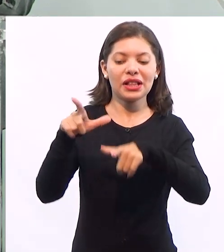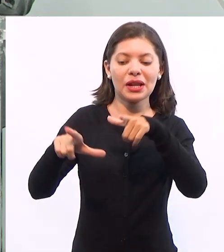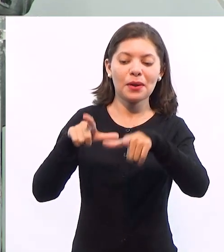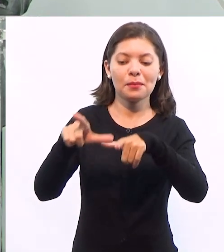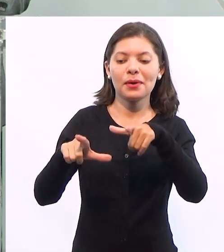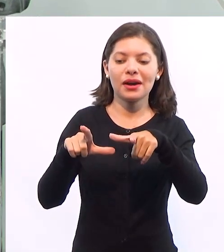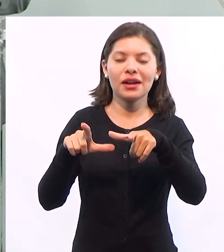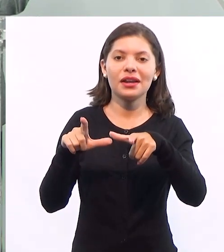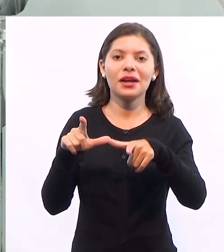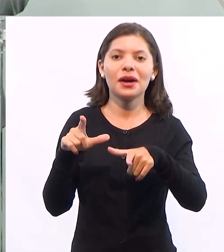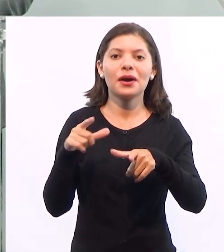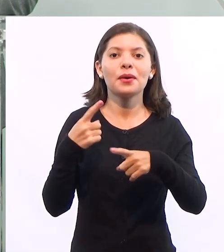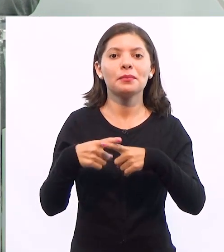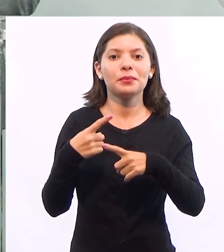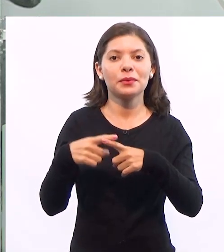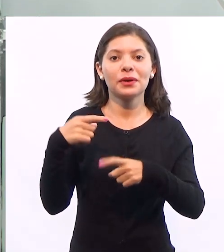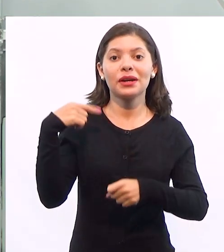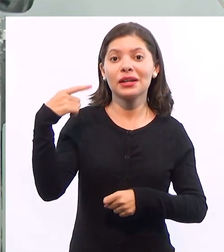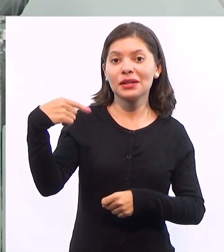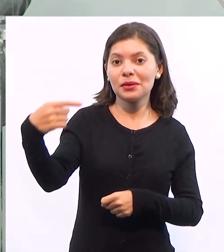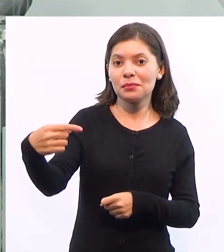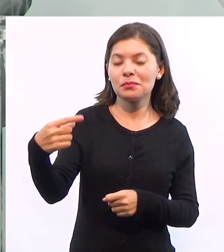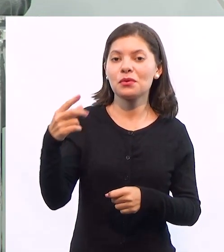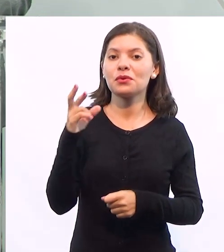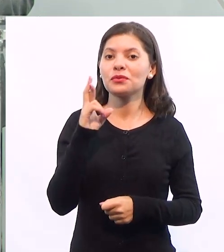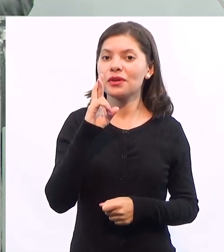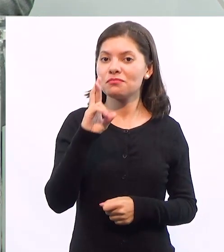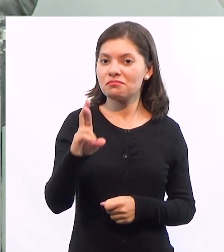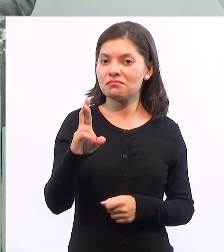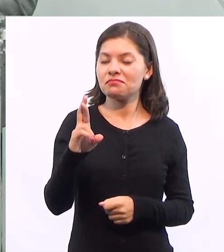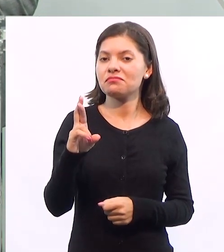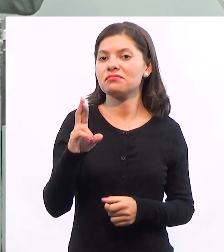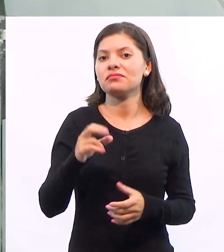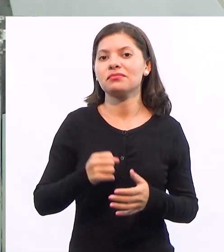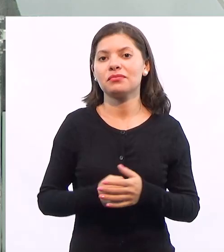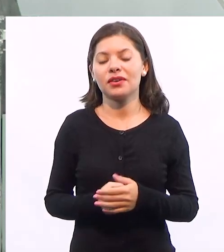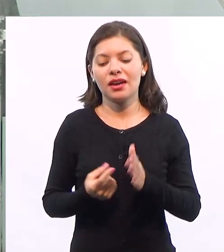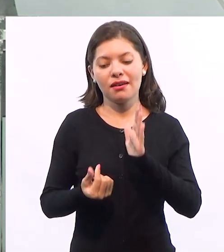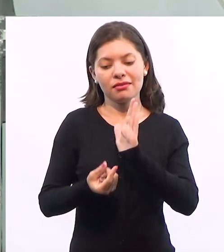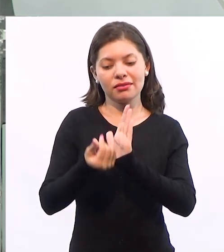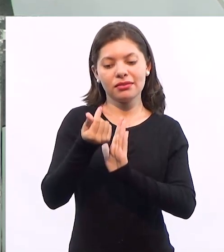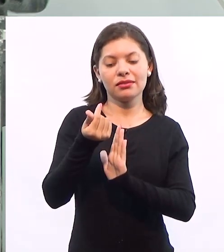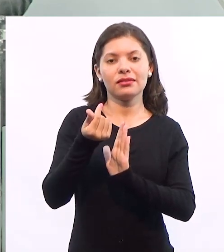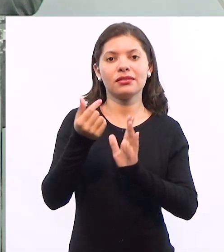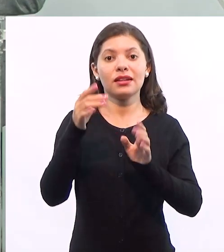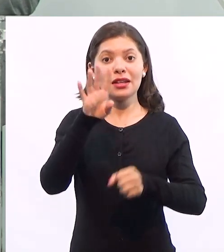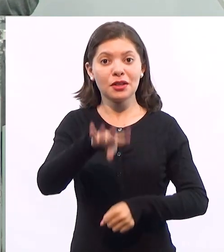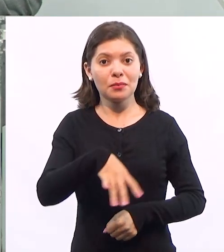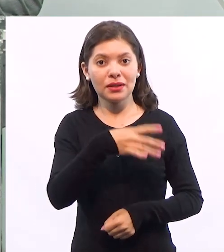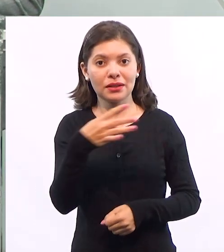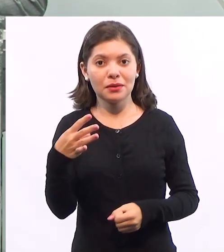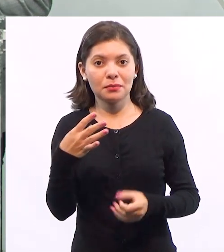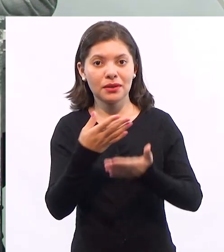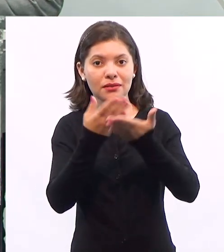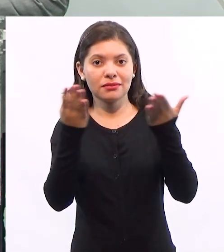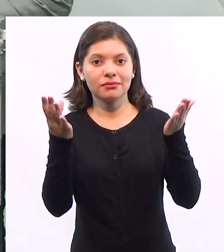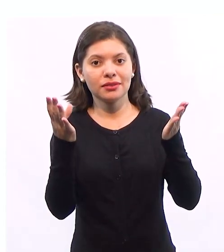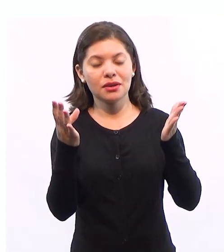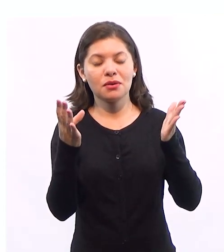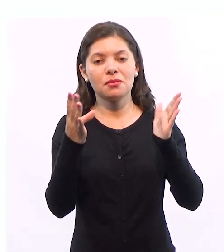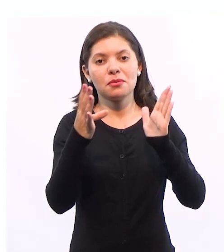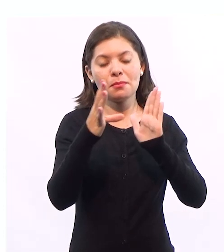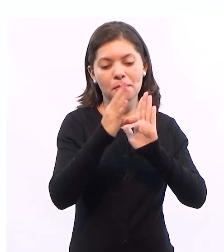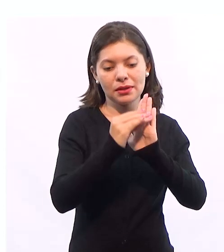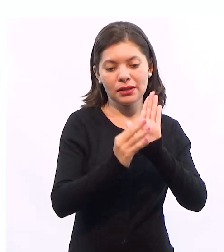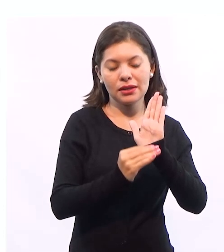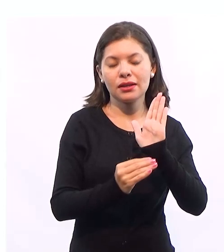trabalho. São teorias que estão muito bem especificadas, tem inclusive uma tabela aí no seu material mostrando exatamente como é que elas funcionam, tá bom? E é